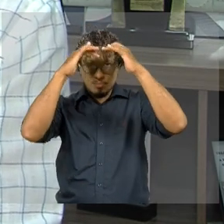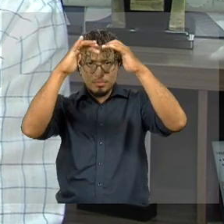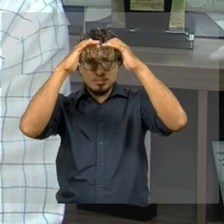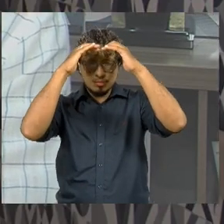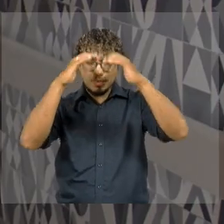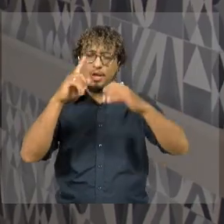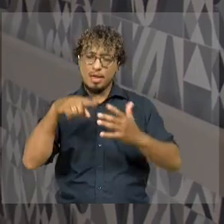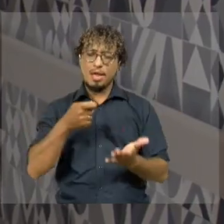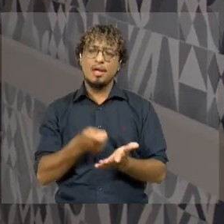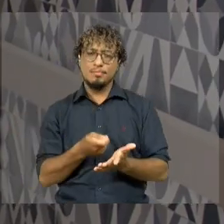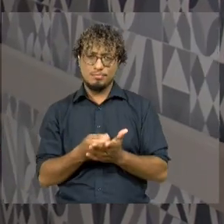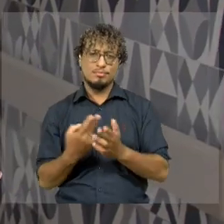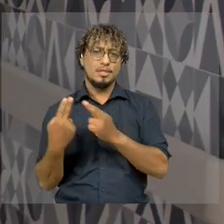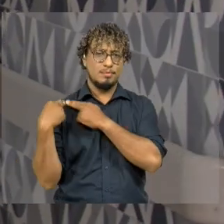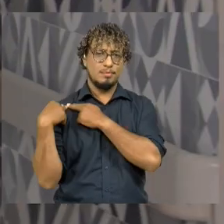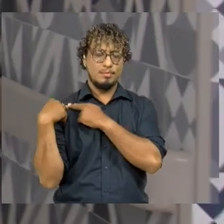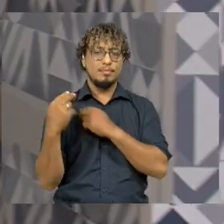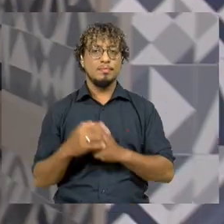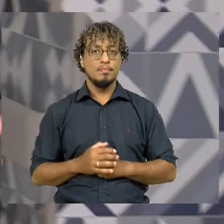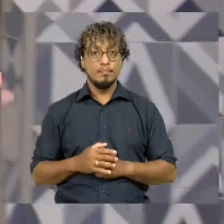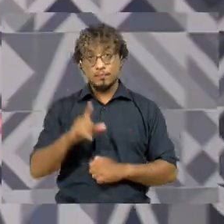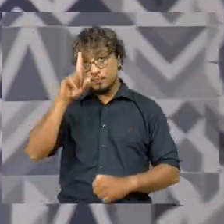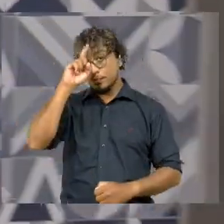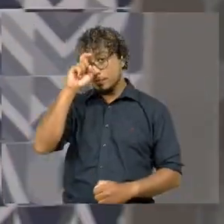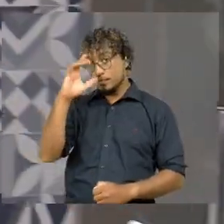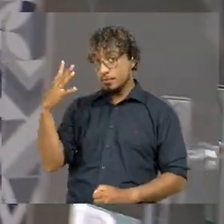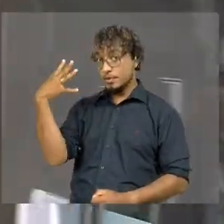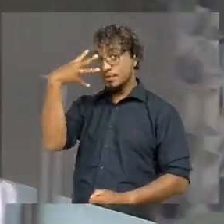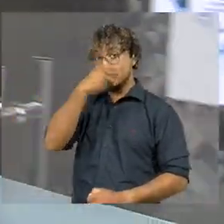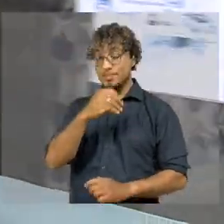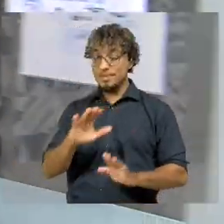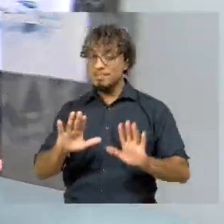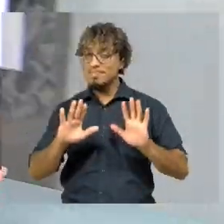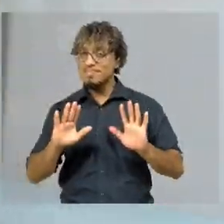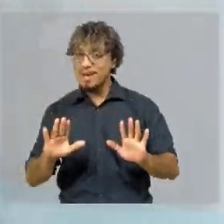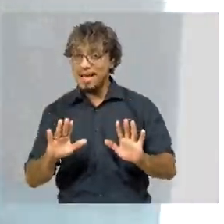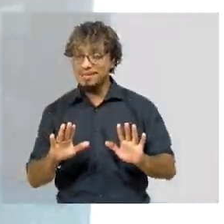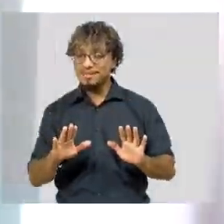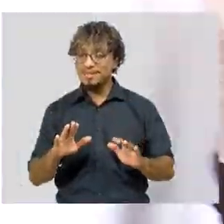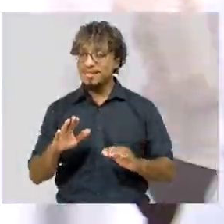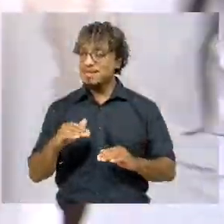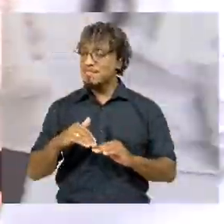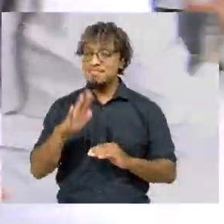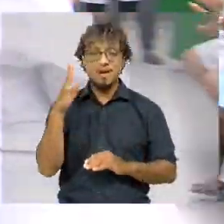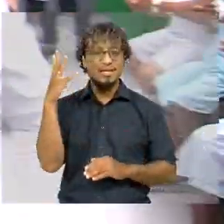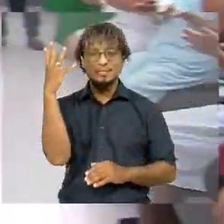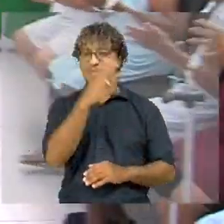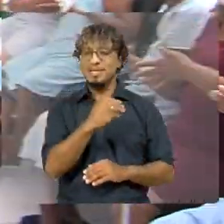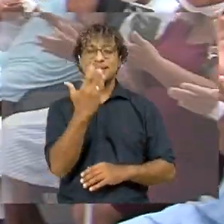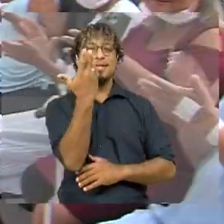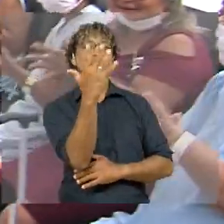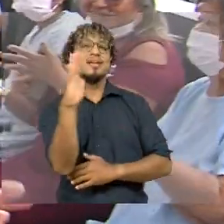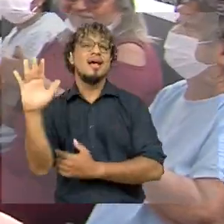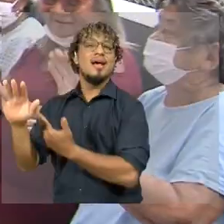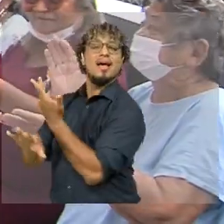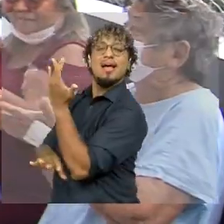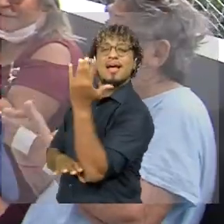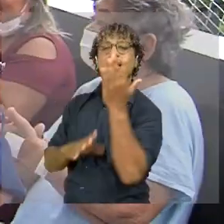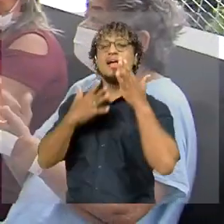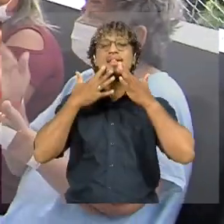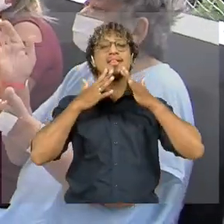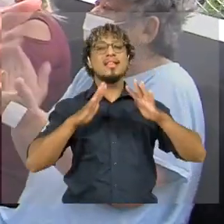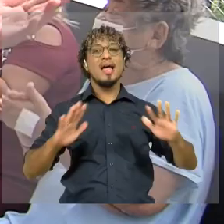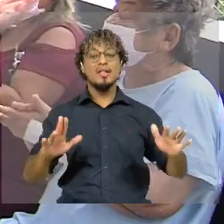de ofício. O hospital é bonito, mas nada supera a beleza da natureza. O projeto Além do